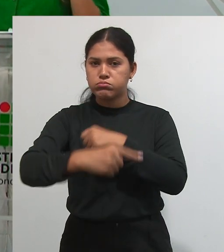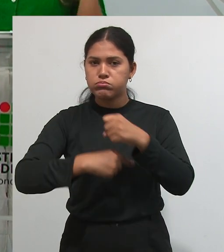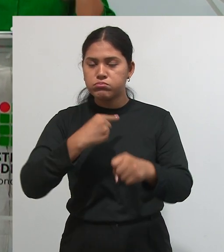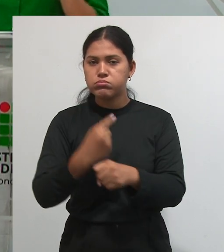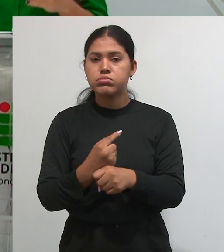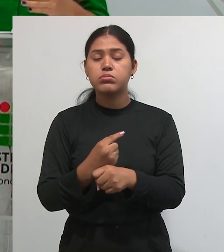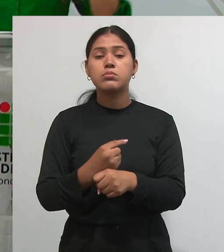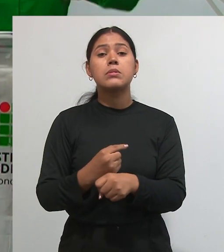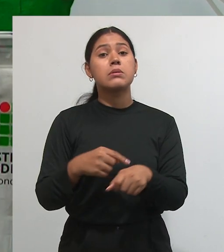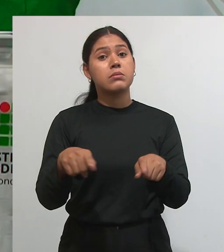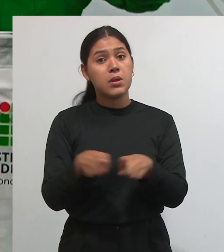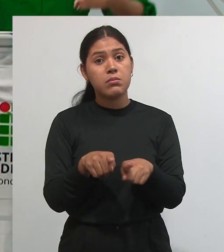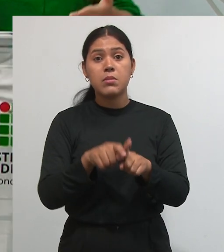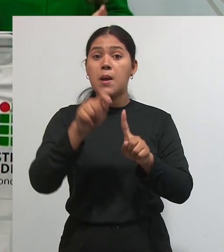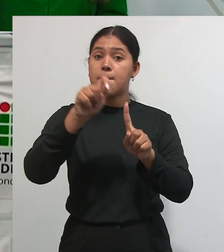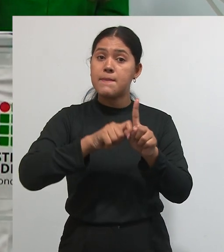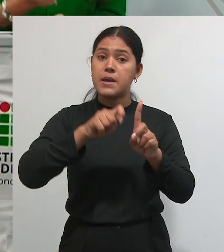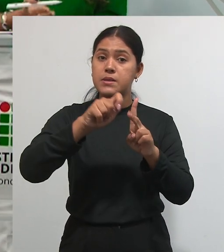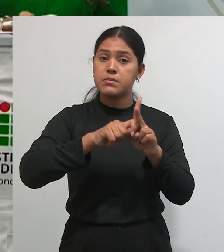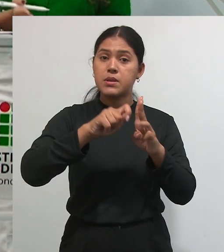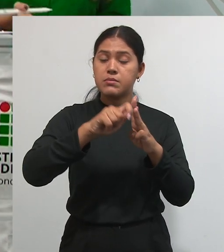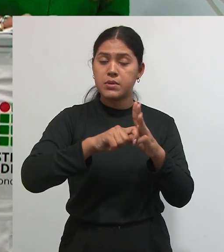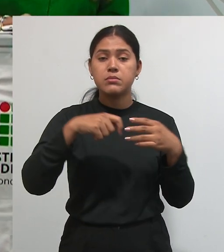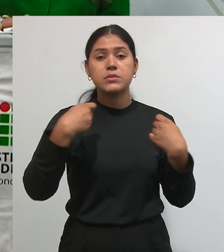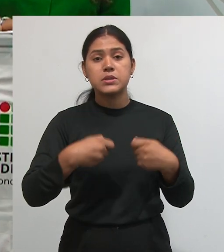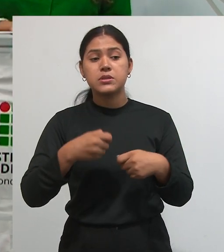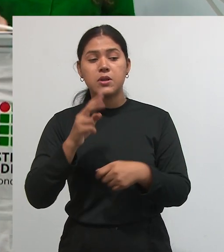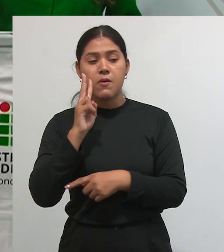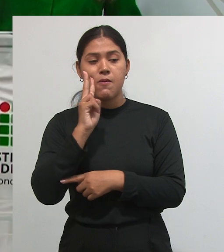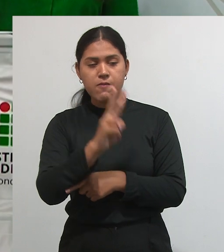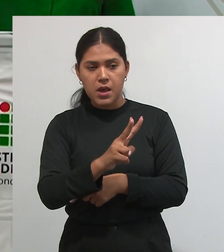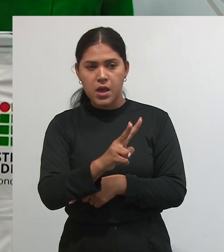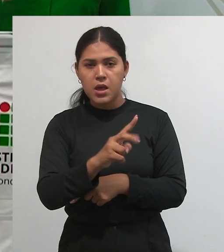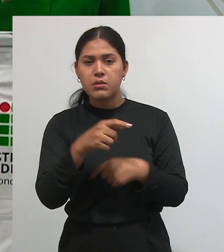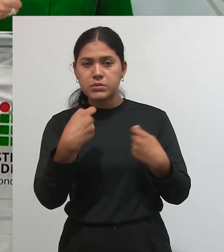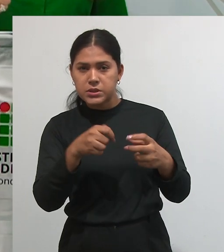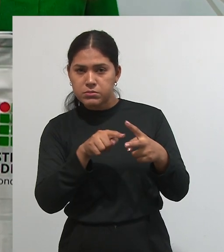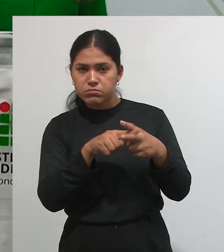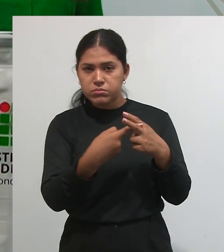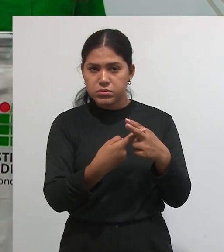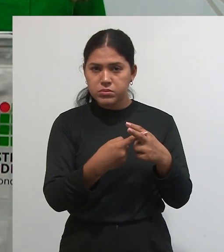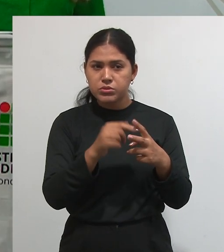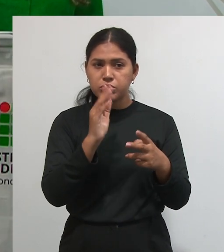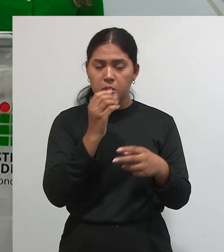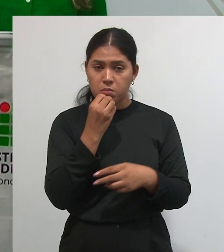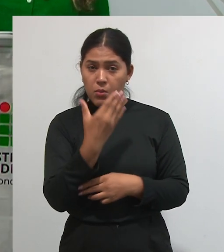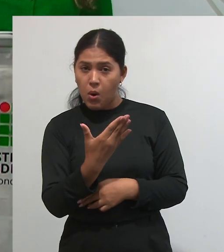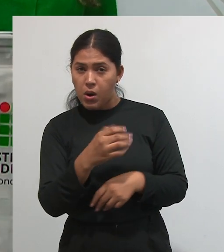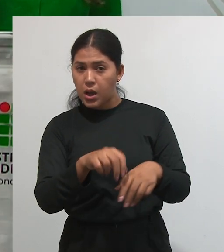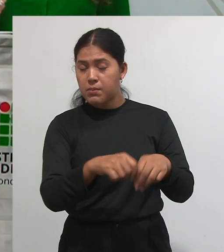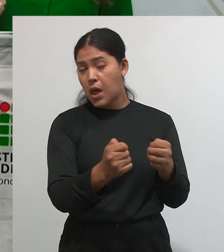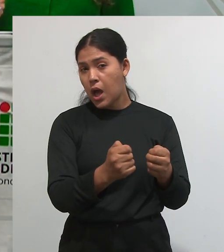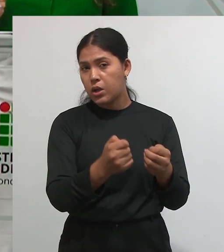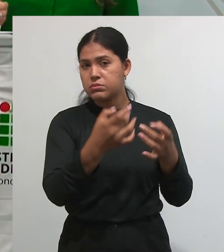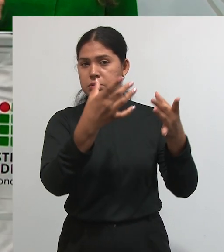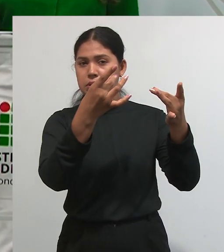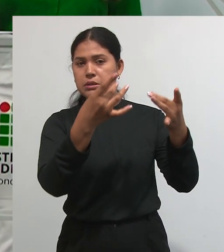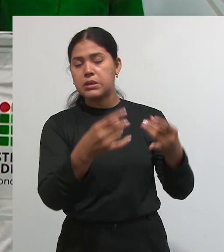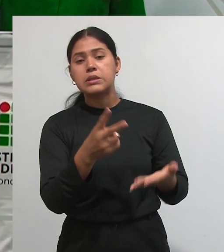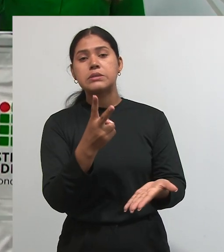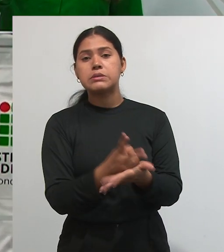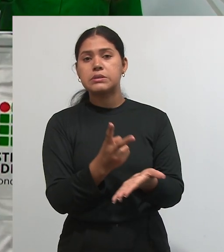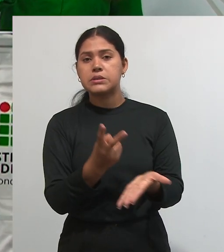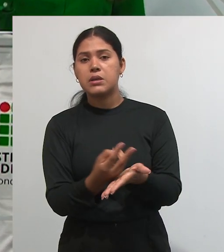mensalmente, tá? Todo mês deve ser analisado lá a depreciação e registrado lá no balanço patrimonial,